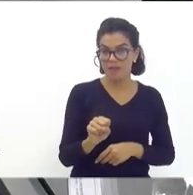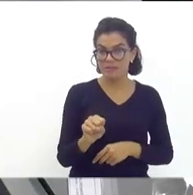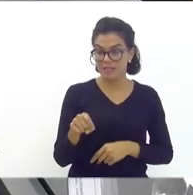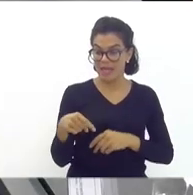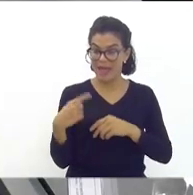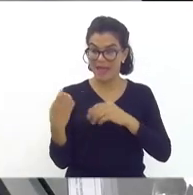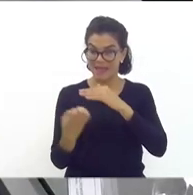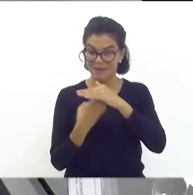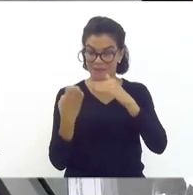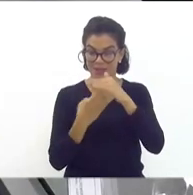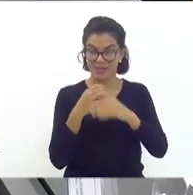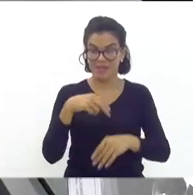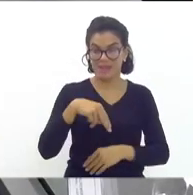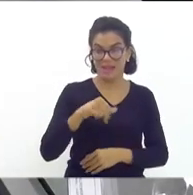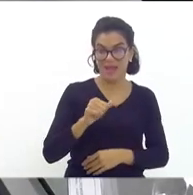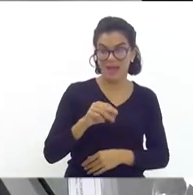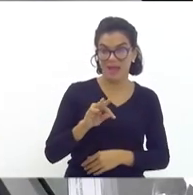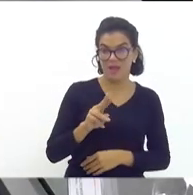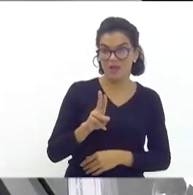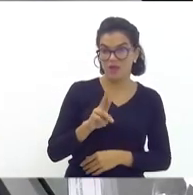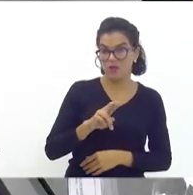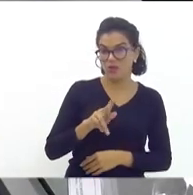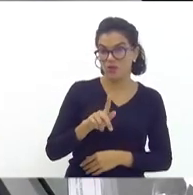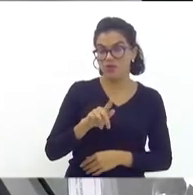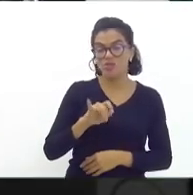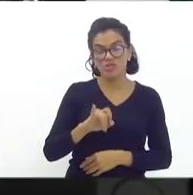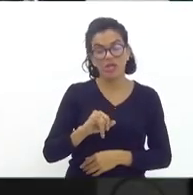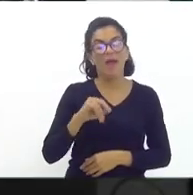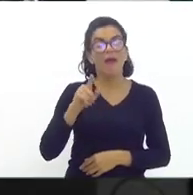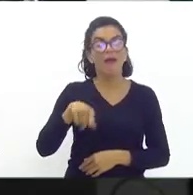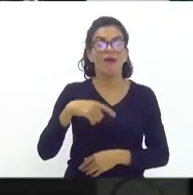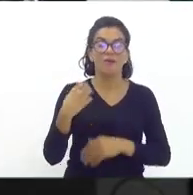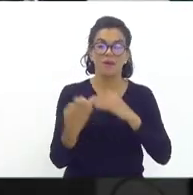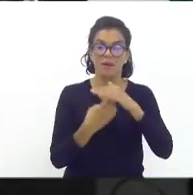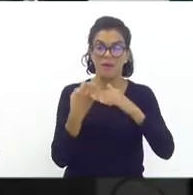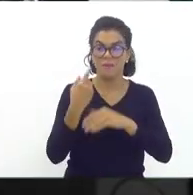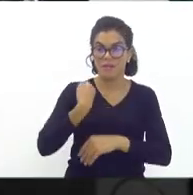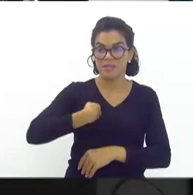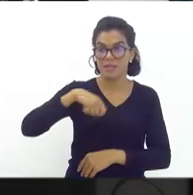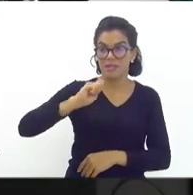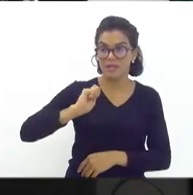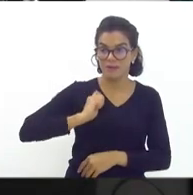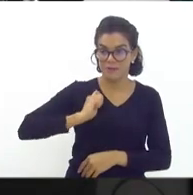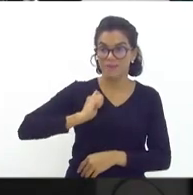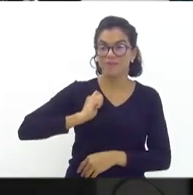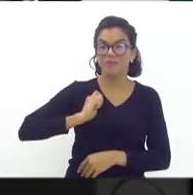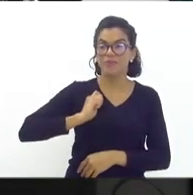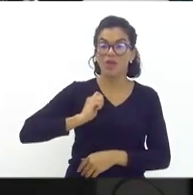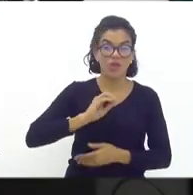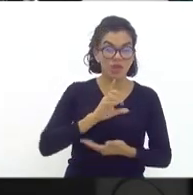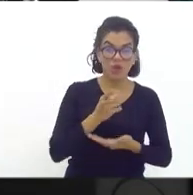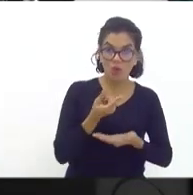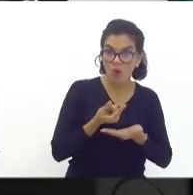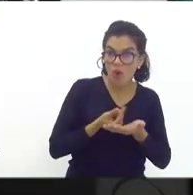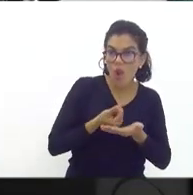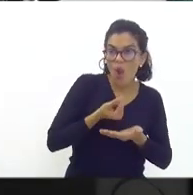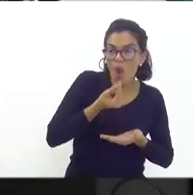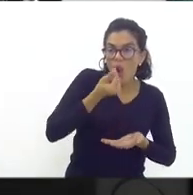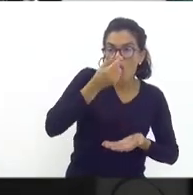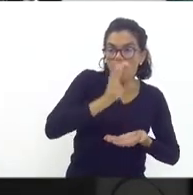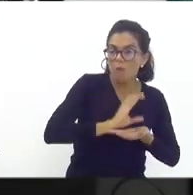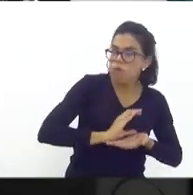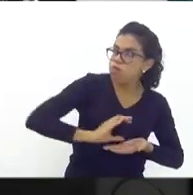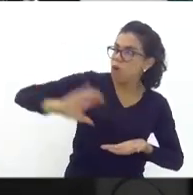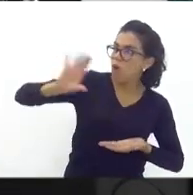Espanhola aonde tem um lucro exorbitante que leva todo o lucro para fora do nosso país